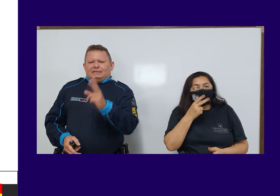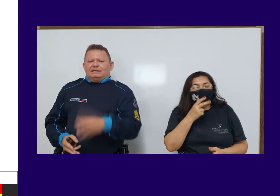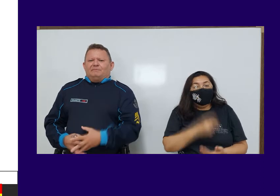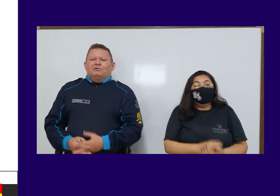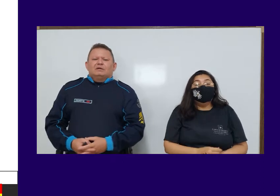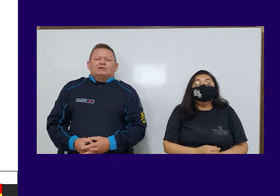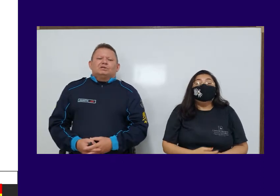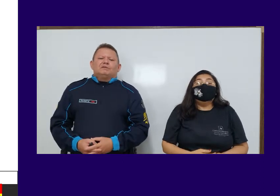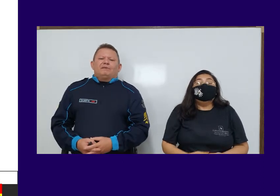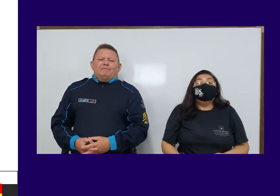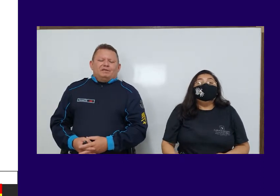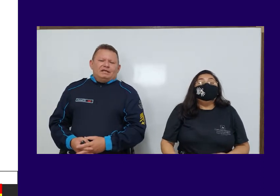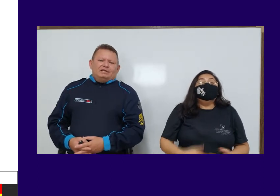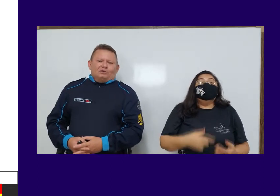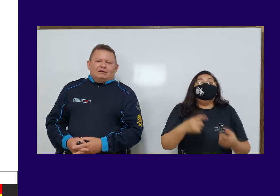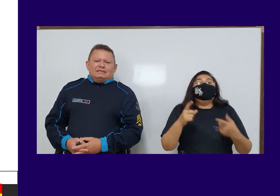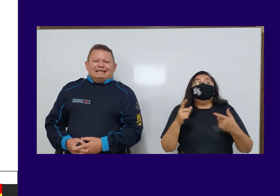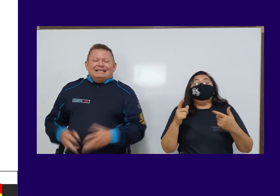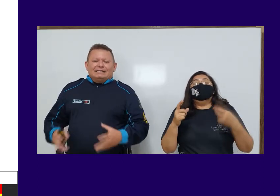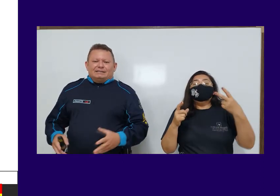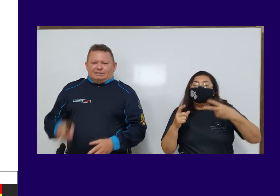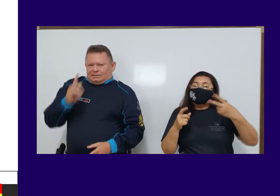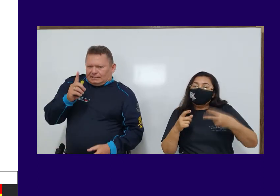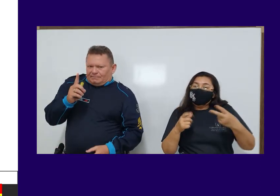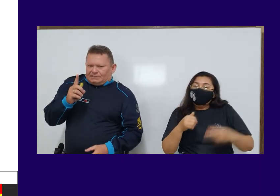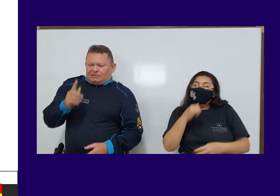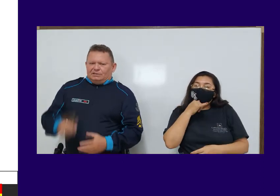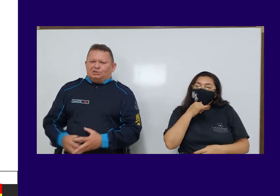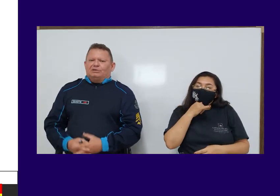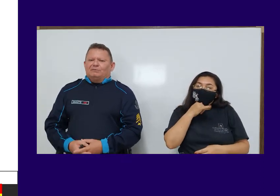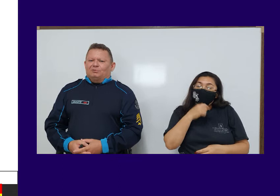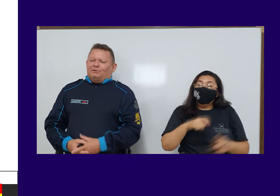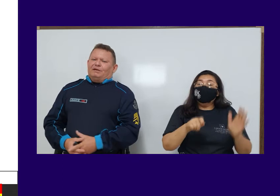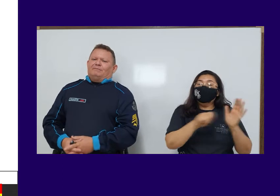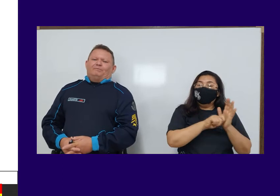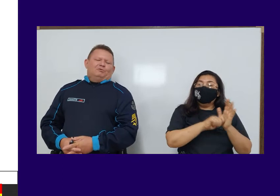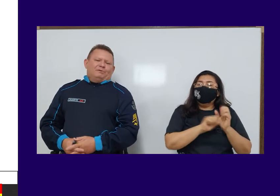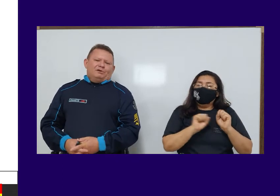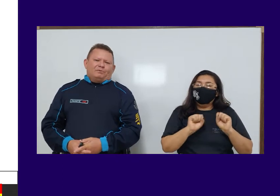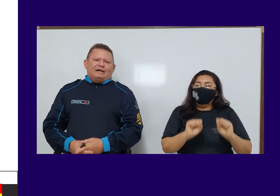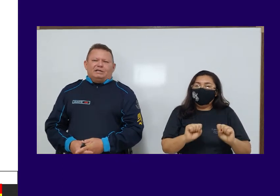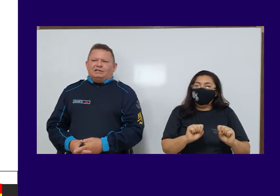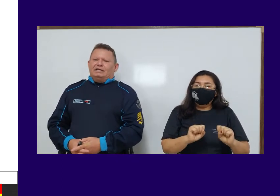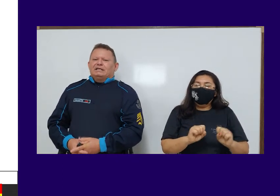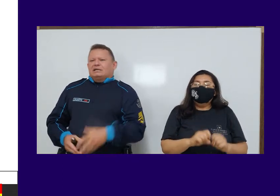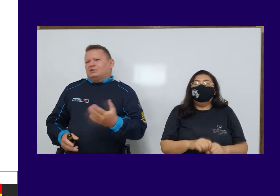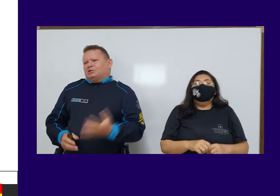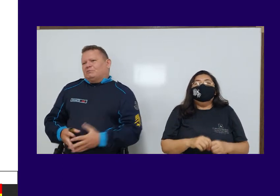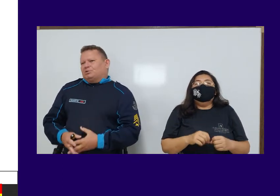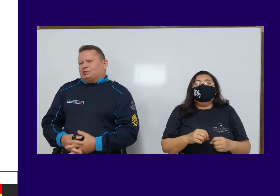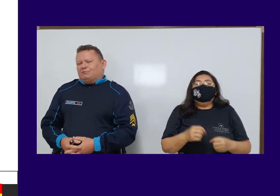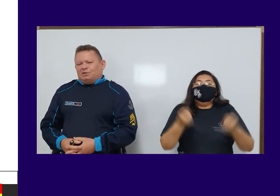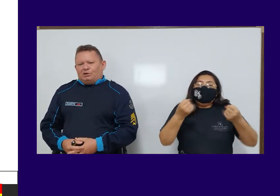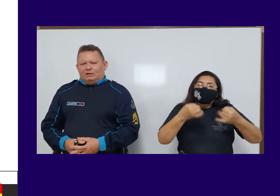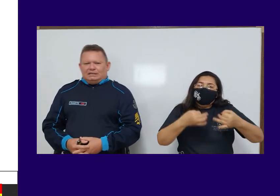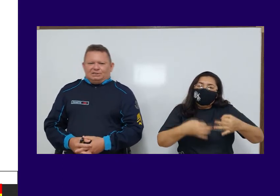segundo exemplo de drogas lícitas, lembre-se que nós estudamos no primeiro ProErd, né? Que nós temos